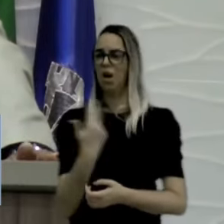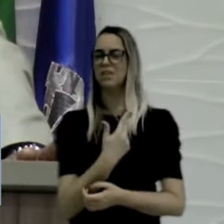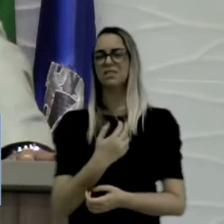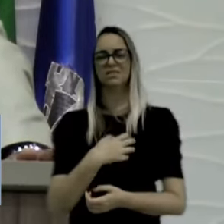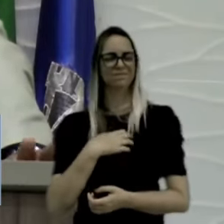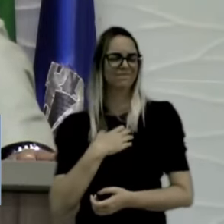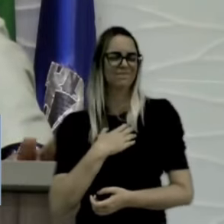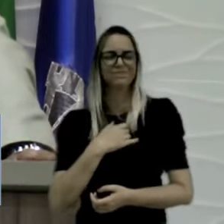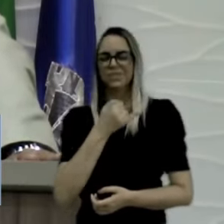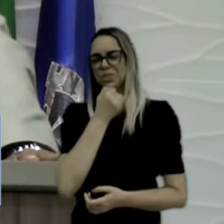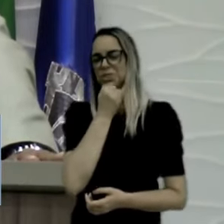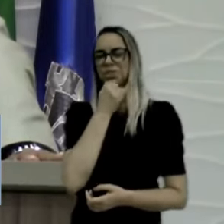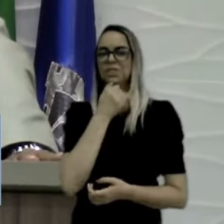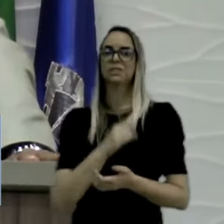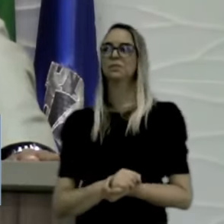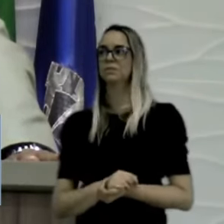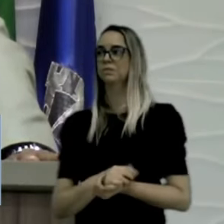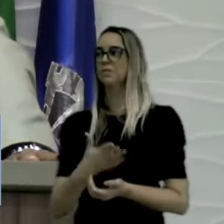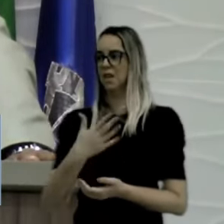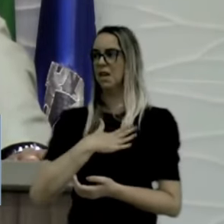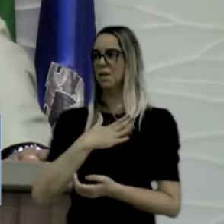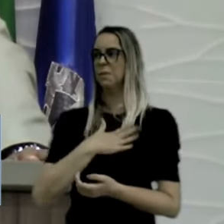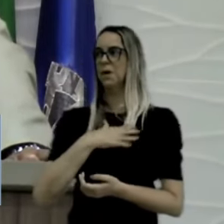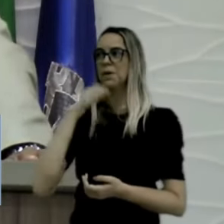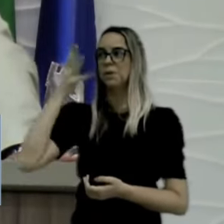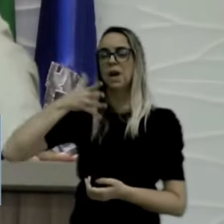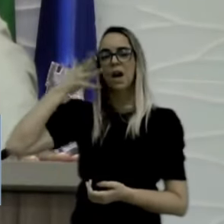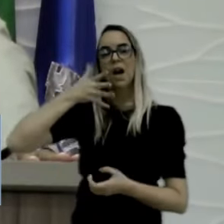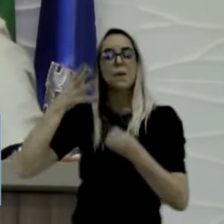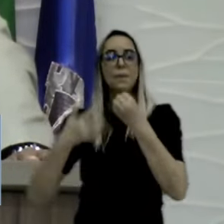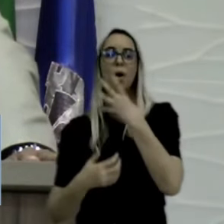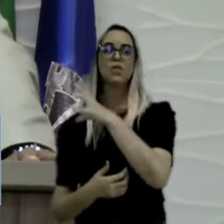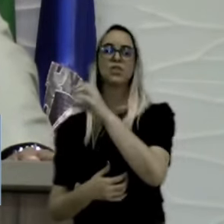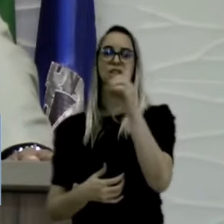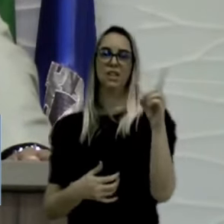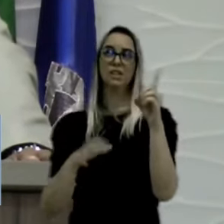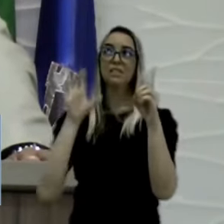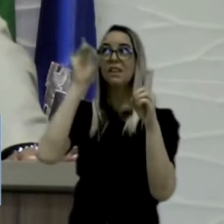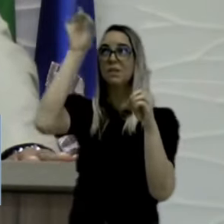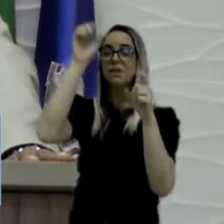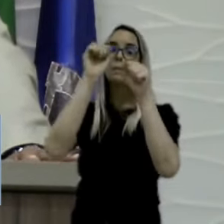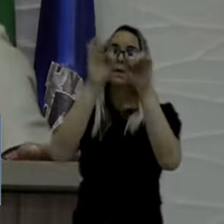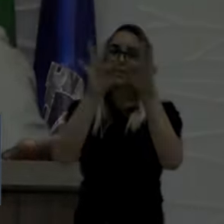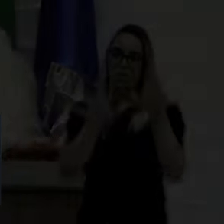com isso, gente. Esse é meu discurso. Um bom dia para todos. Que Deus abençoe o dia de todos.